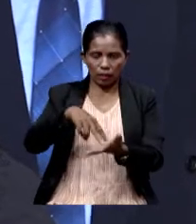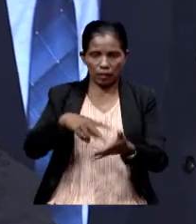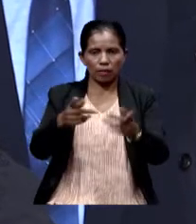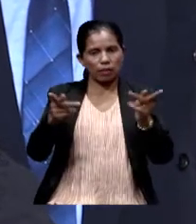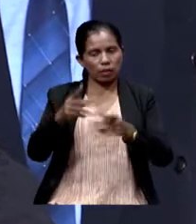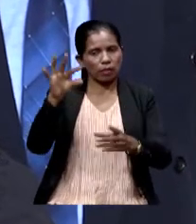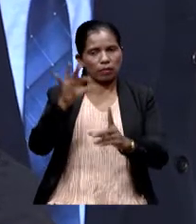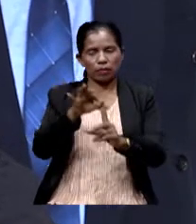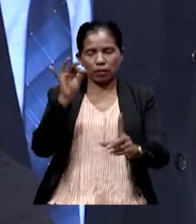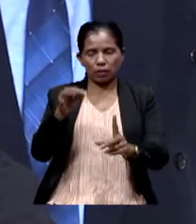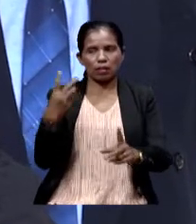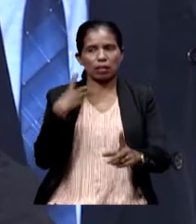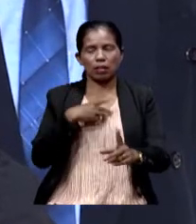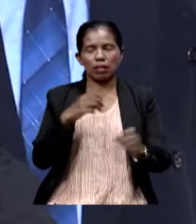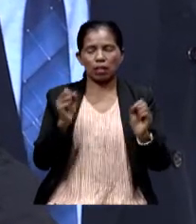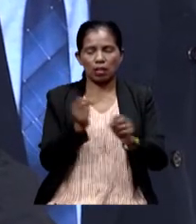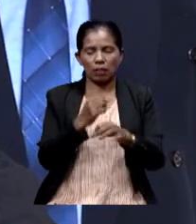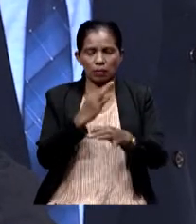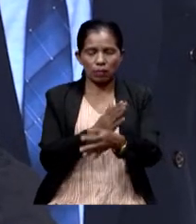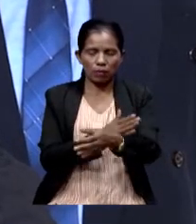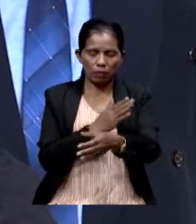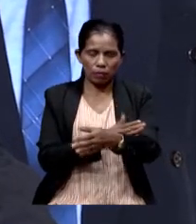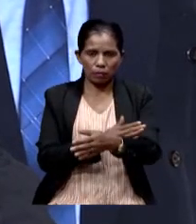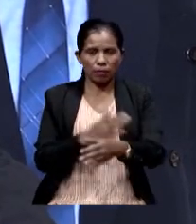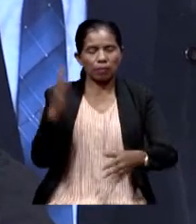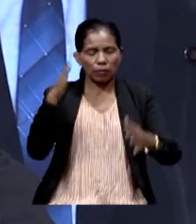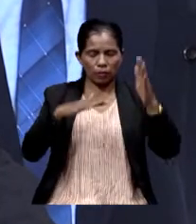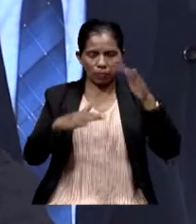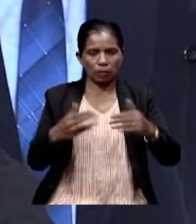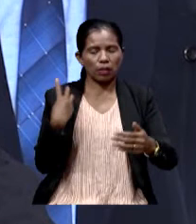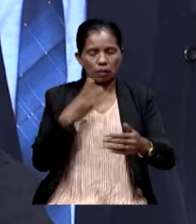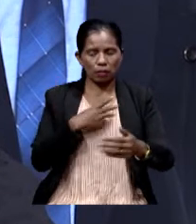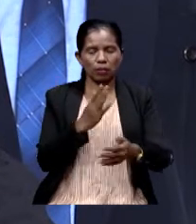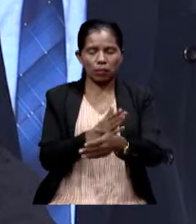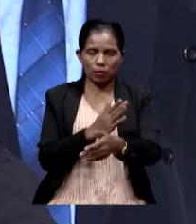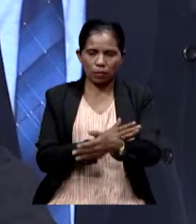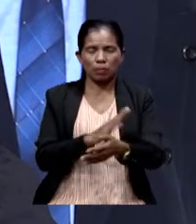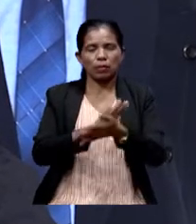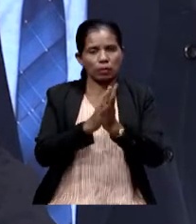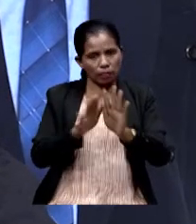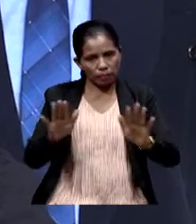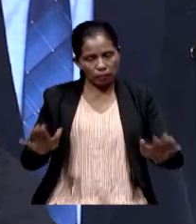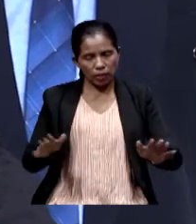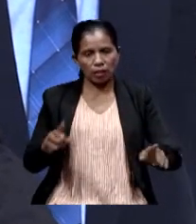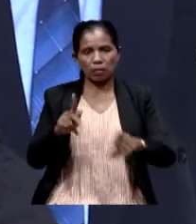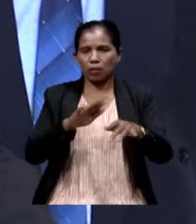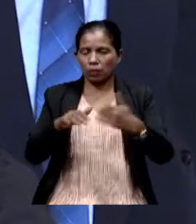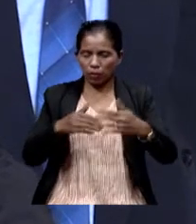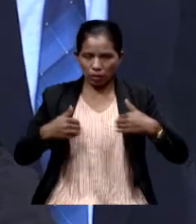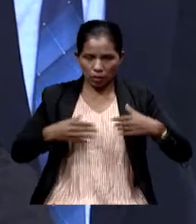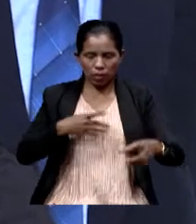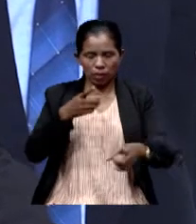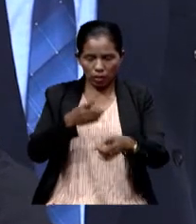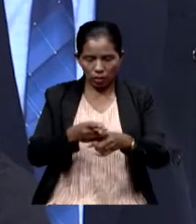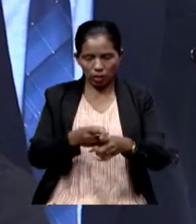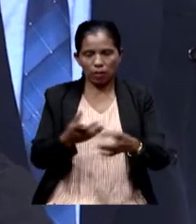ita labele promove de conflito, mas ita promovemos paz. Cat Timor um todo e direito na Bahanesa, e bela sire opção ida carcelan ba